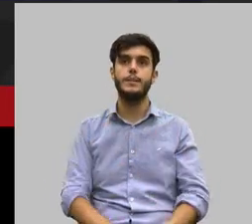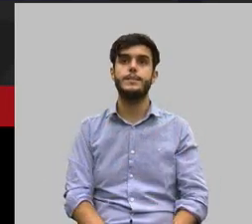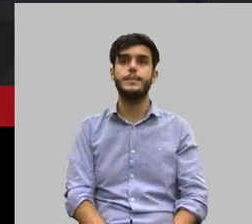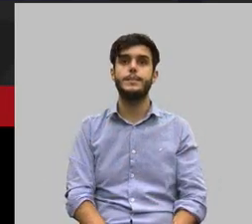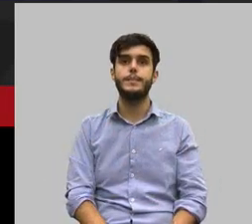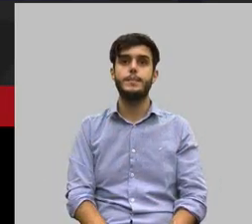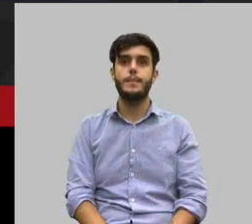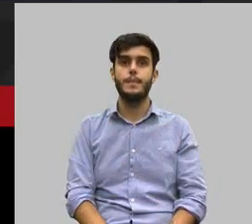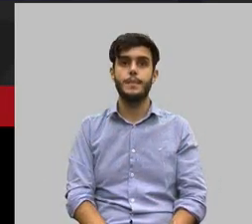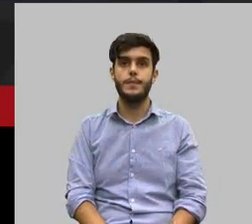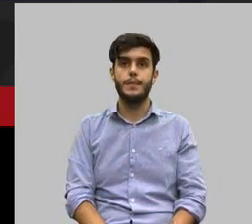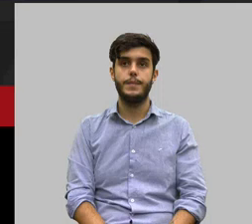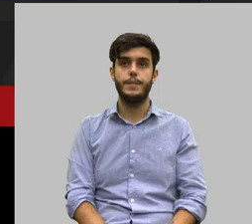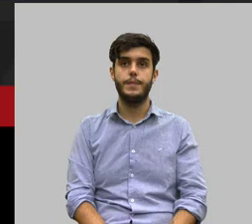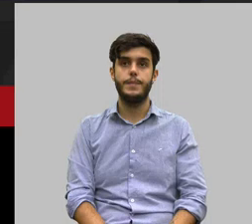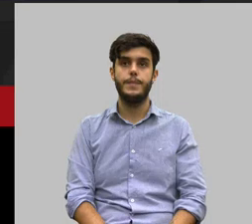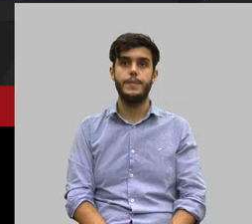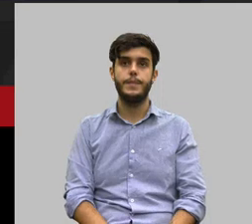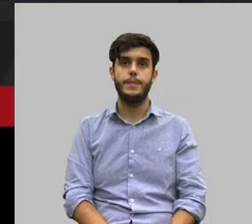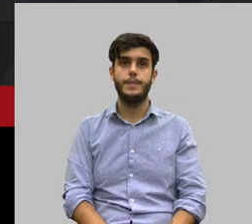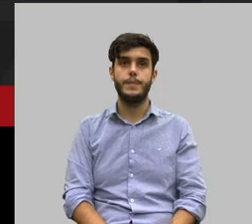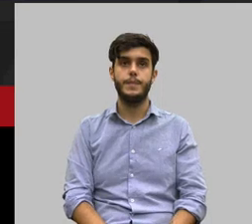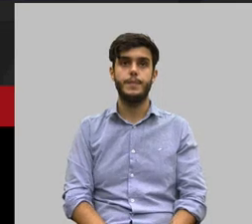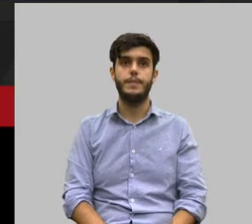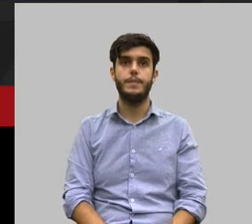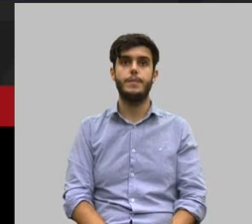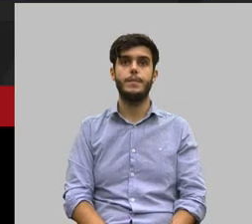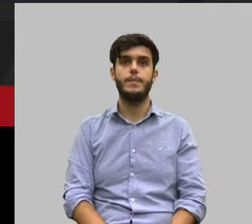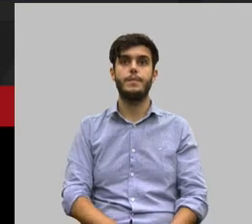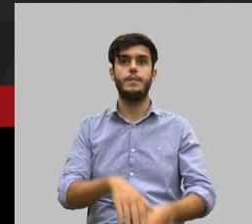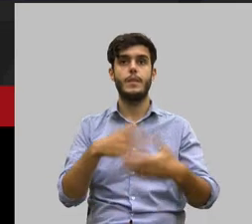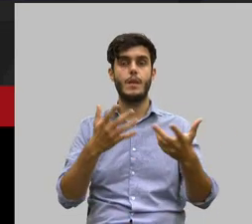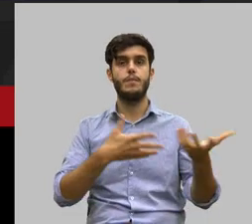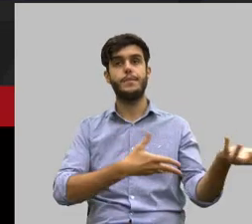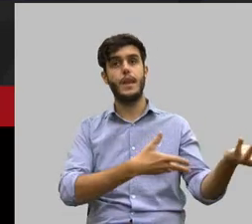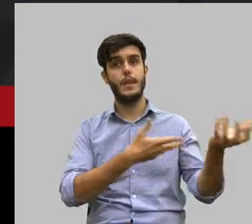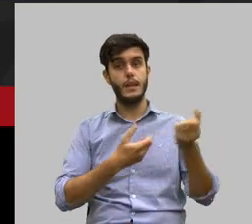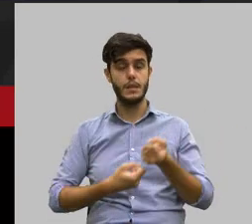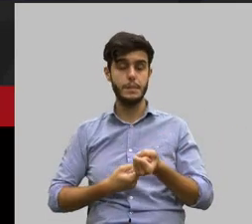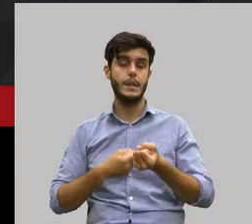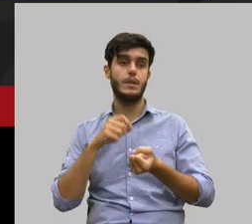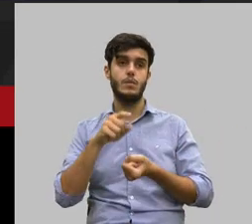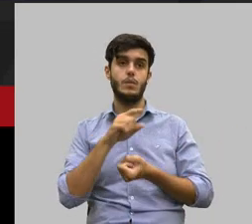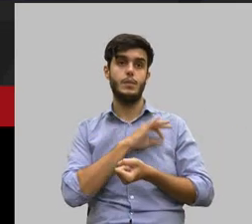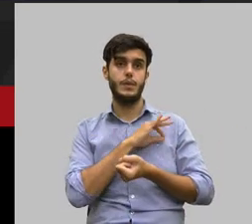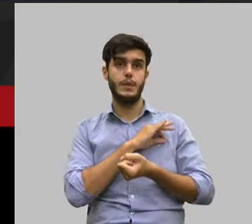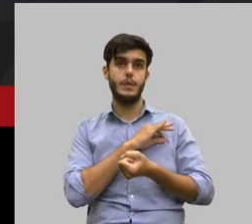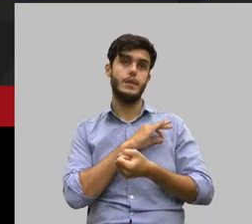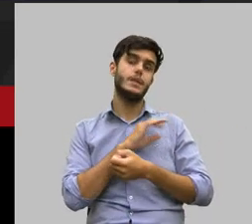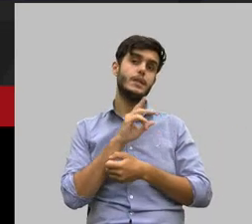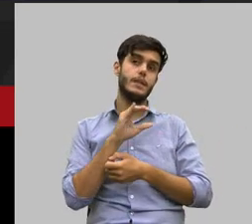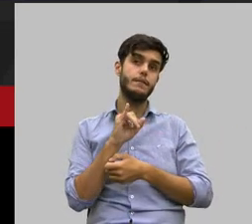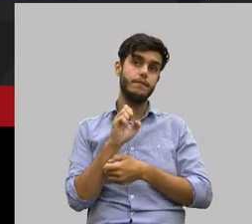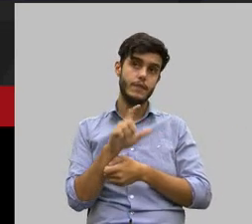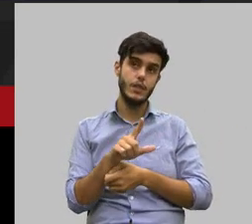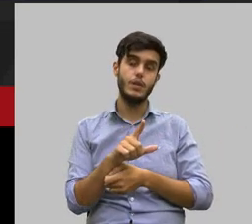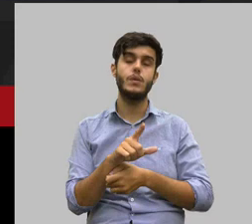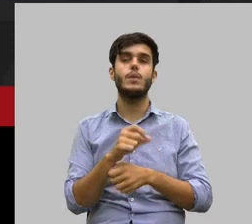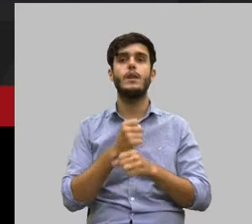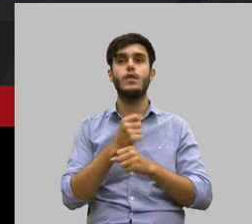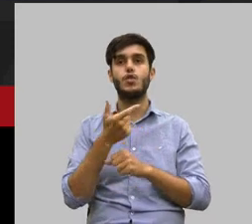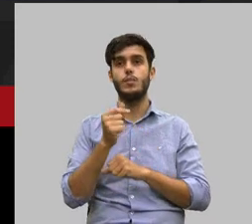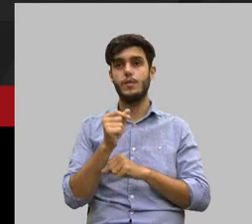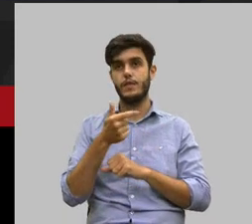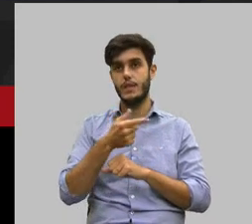informática eh No que diz respeito ao atendimento da Polícia Civil eh no ano de 2023 de Junho a